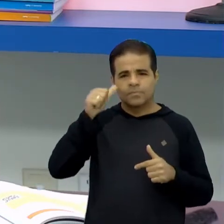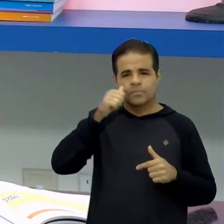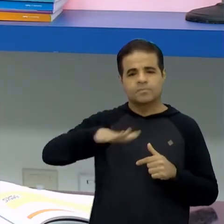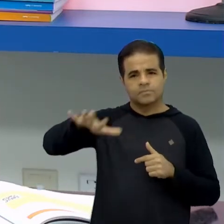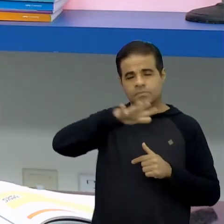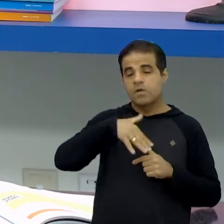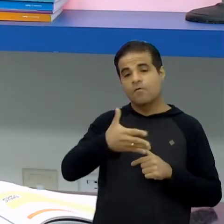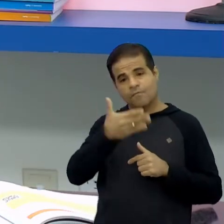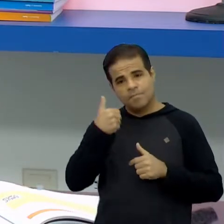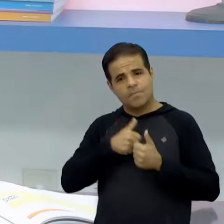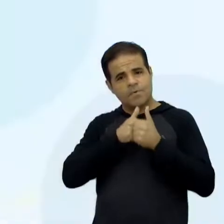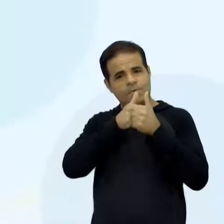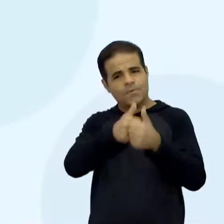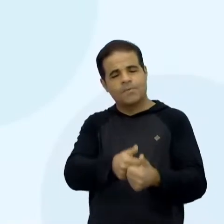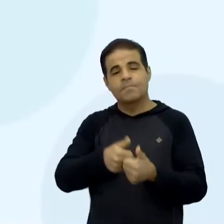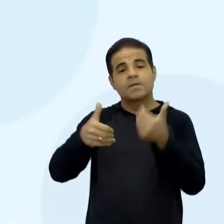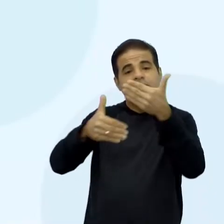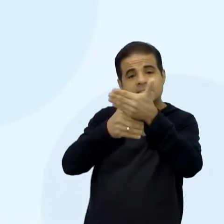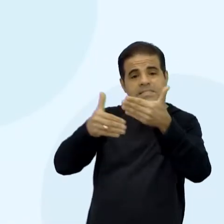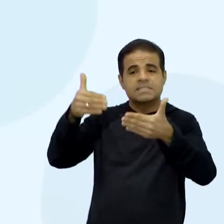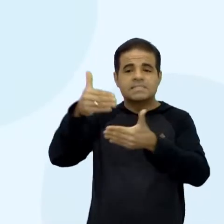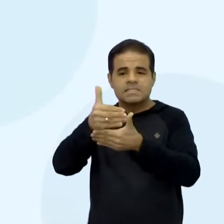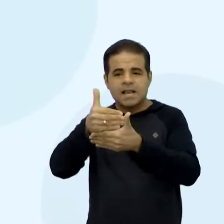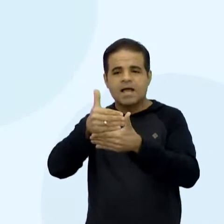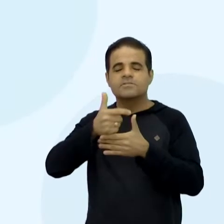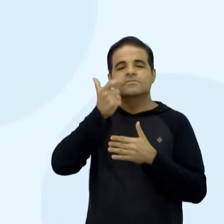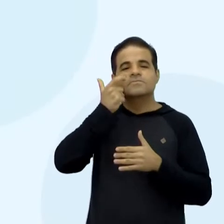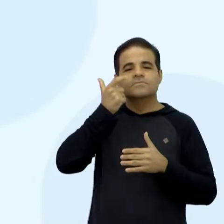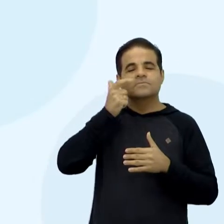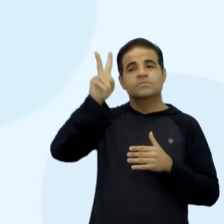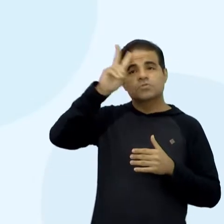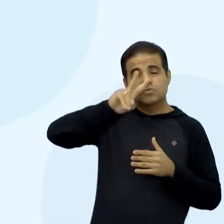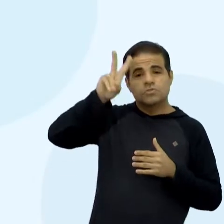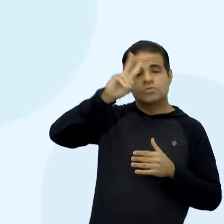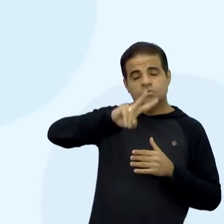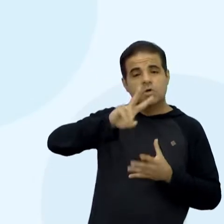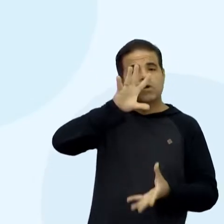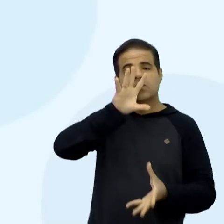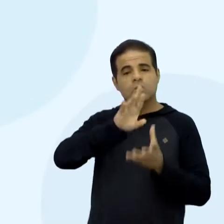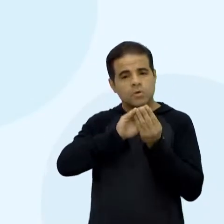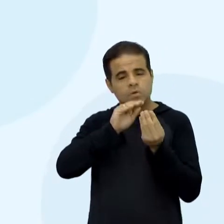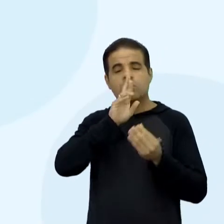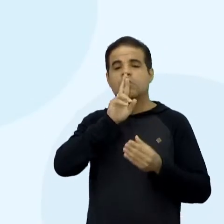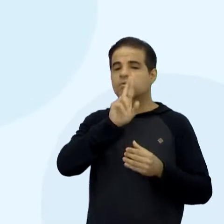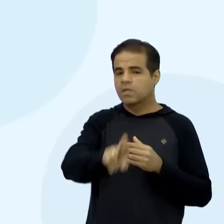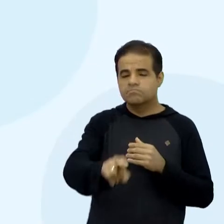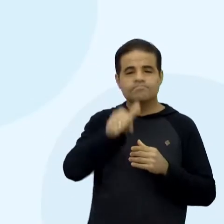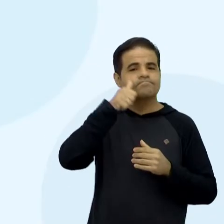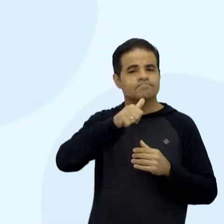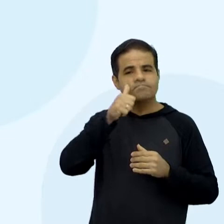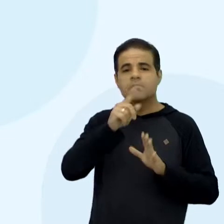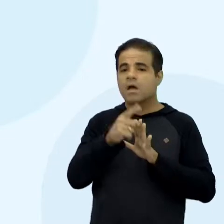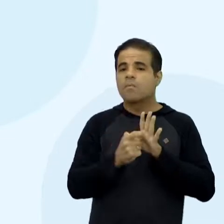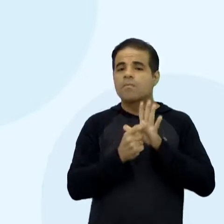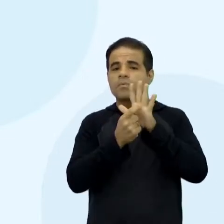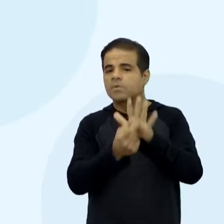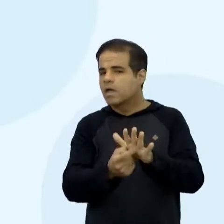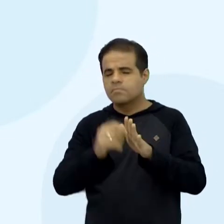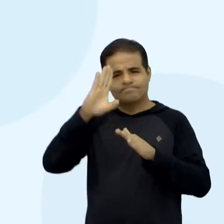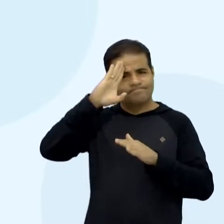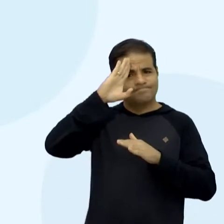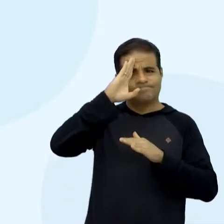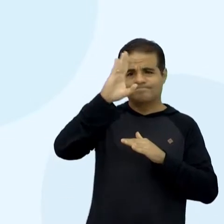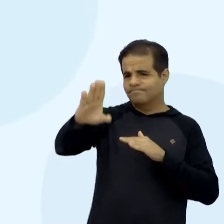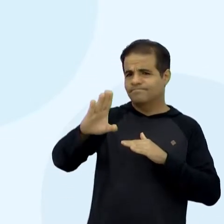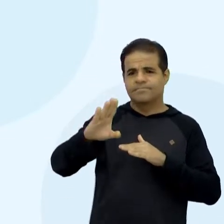lá, acompanhe comigo aí no slide. Vamos, história. O resultado das mulheres é apontado como um dos